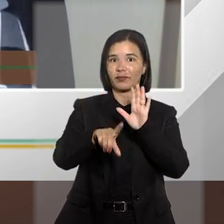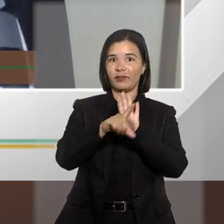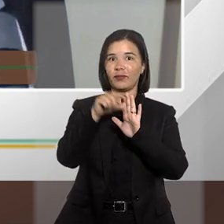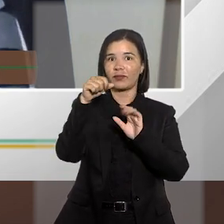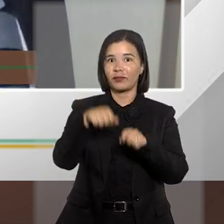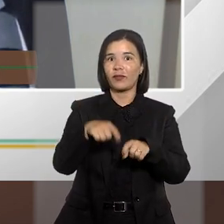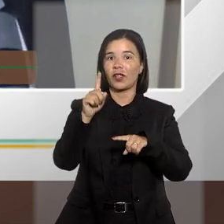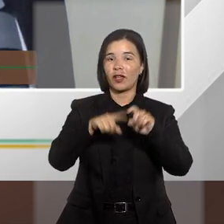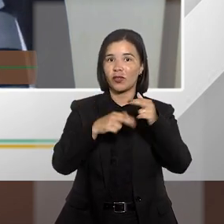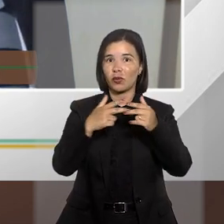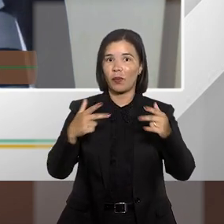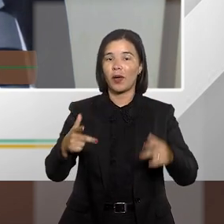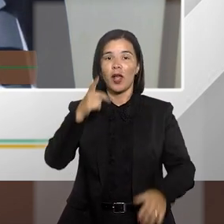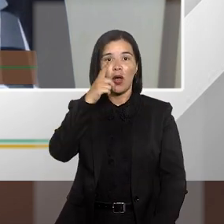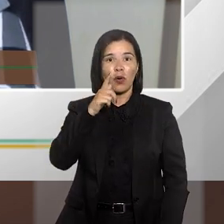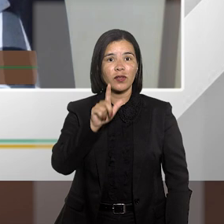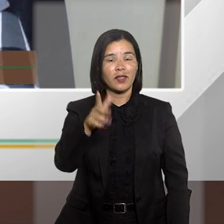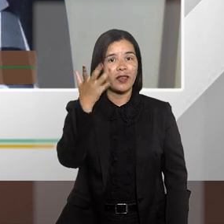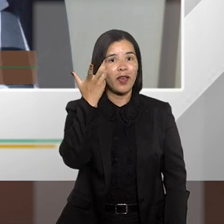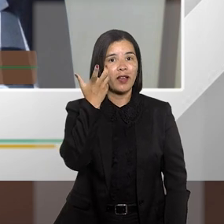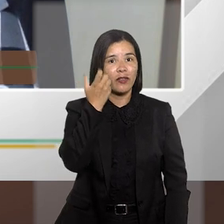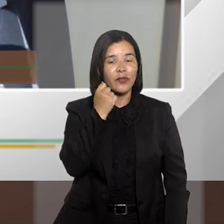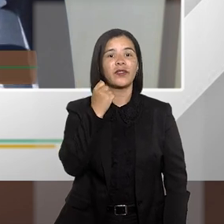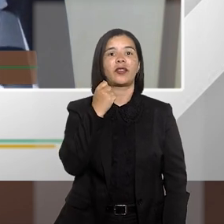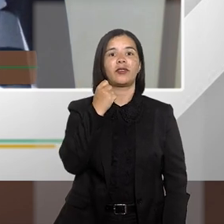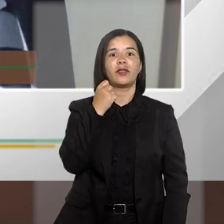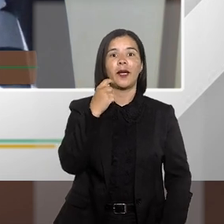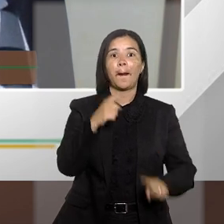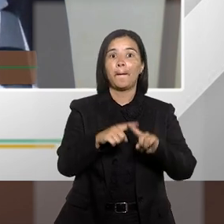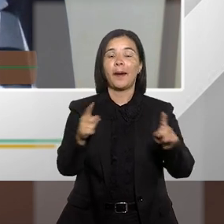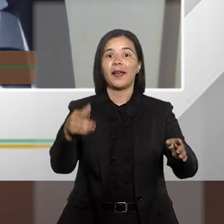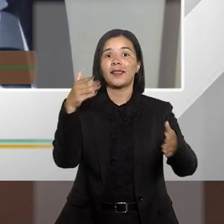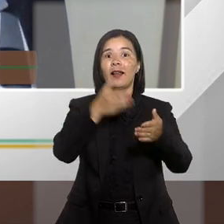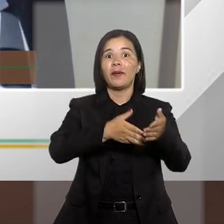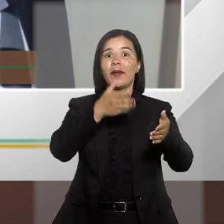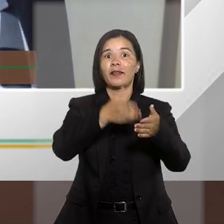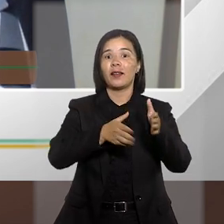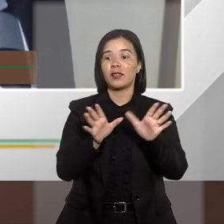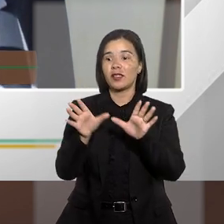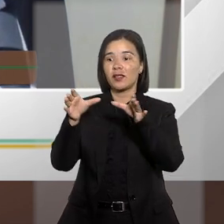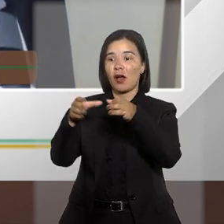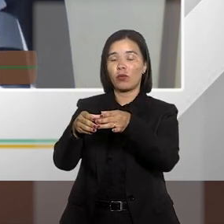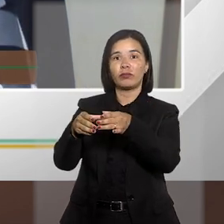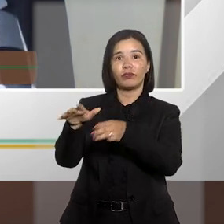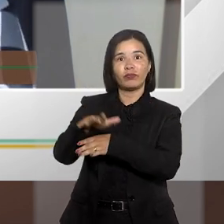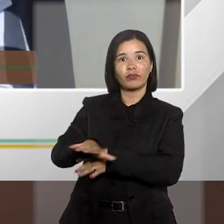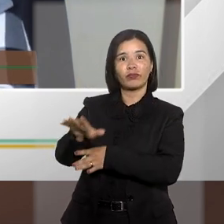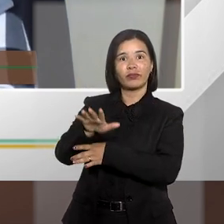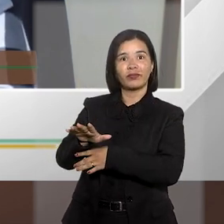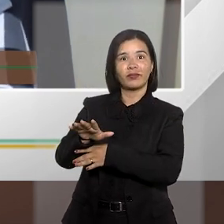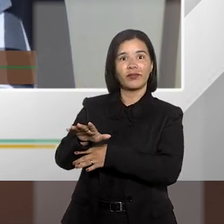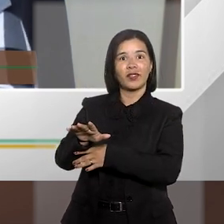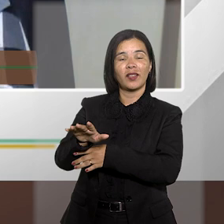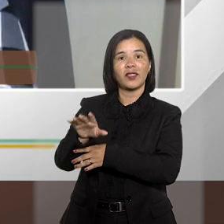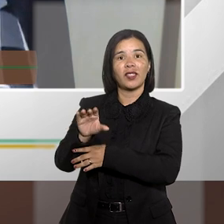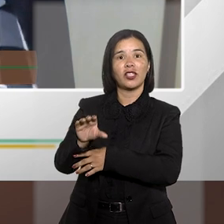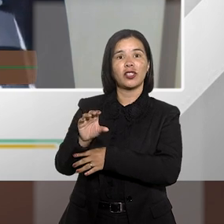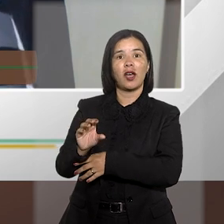tem instrumentos para fazer a adoção e que você tinha limitações para um público, que fosse um público